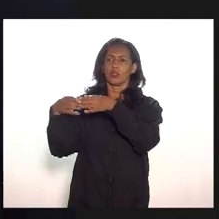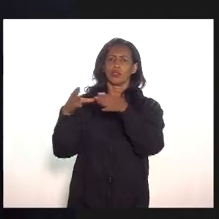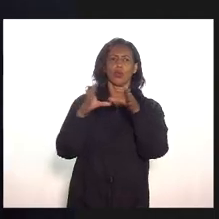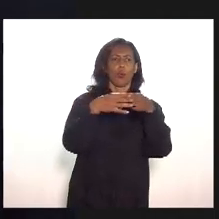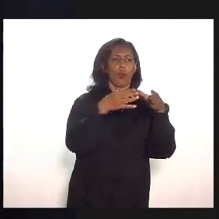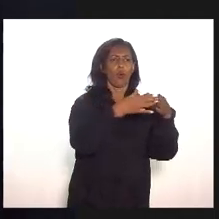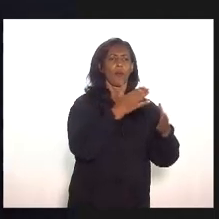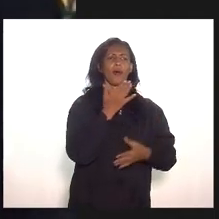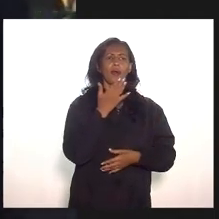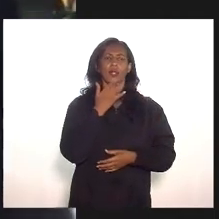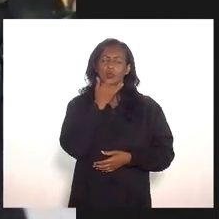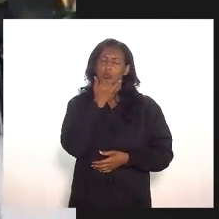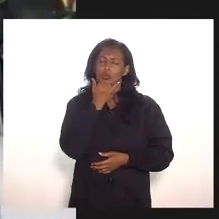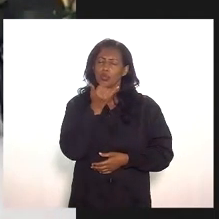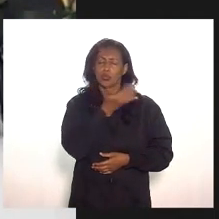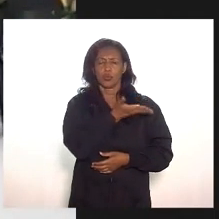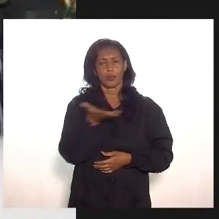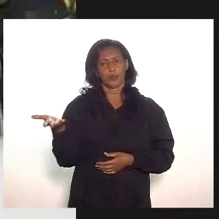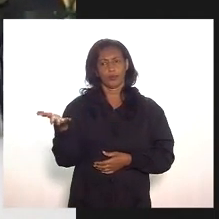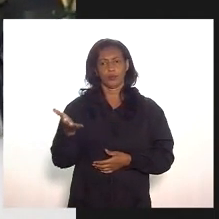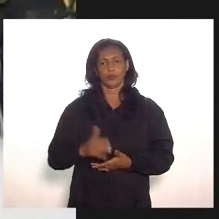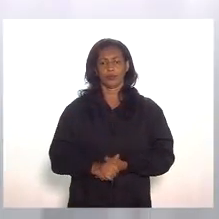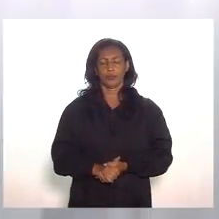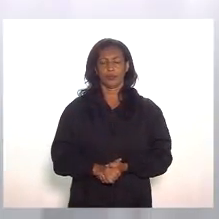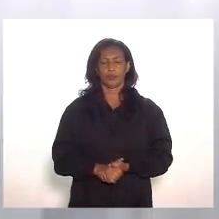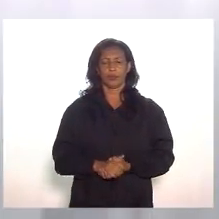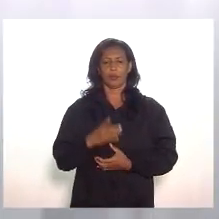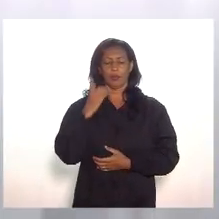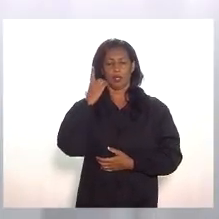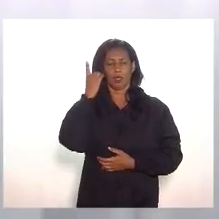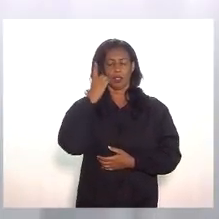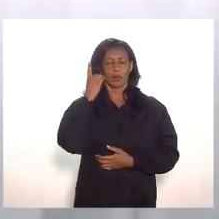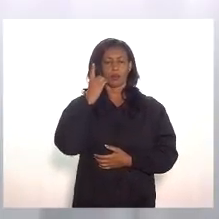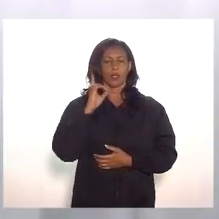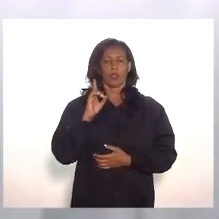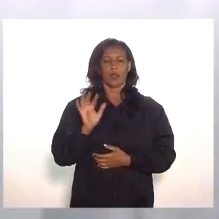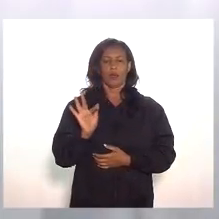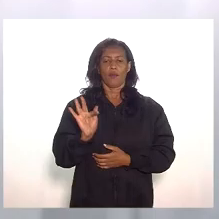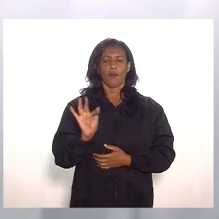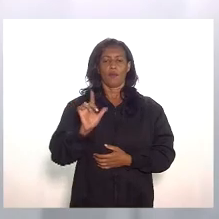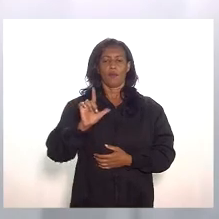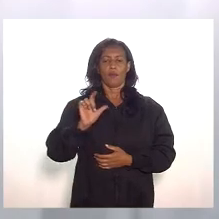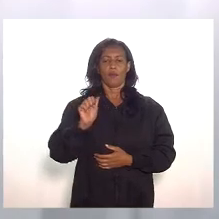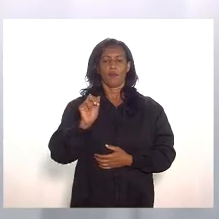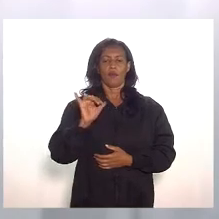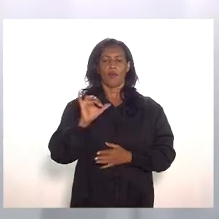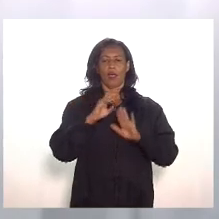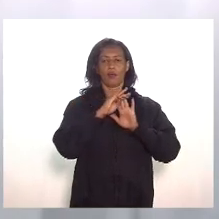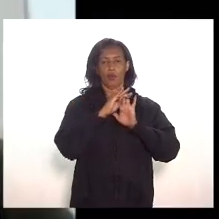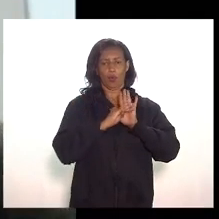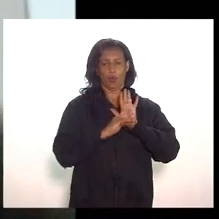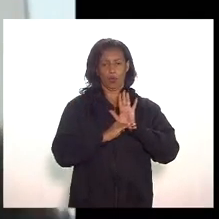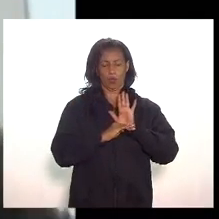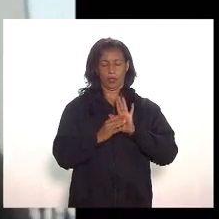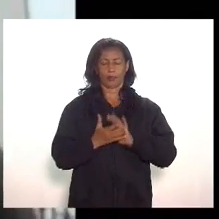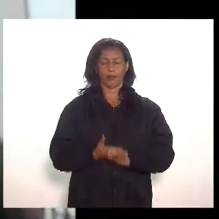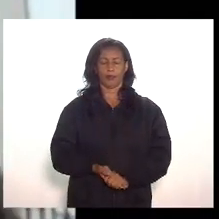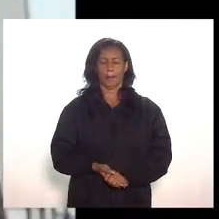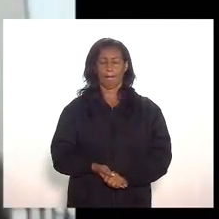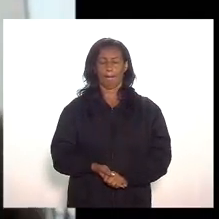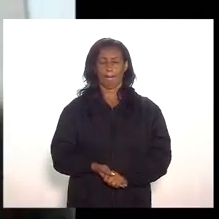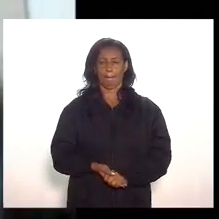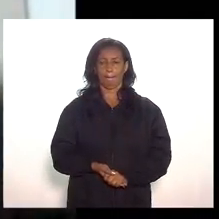Peço de novo desculpas a todos. Deputado Flávio Serafim, uma questão de ordem. Tia Ju,